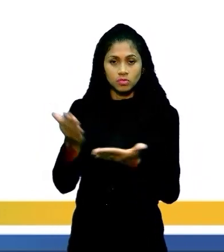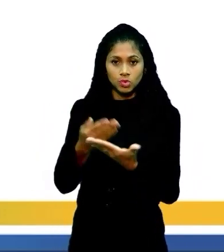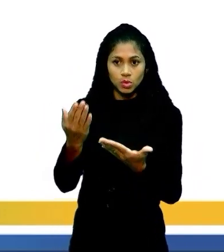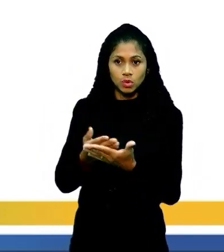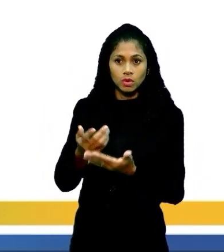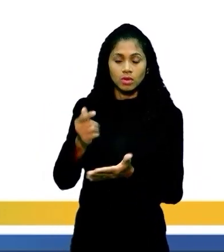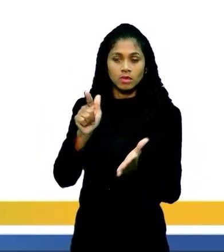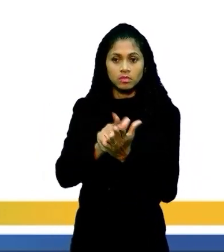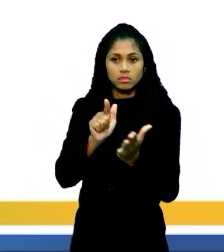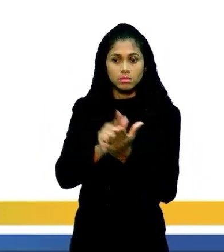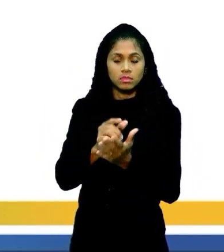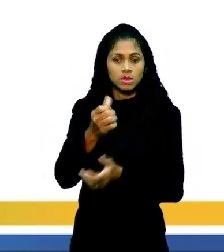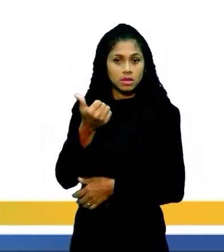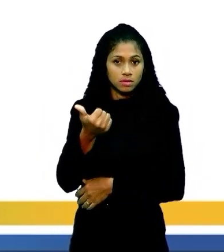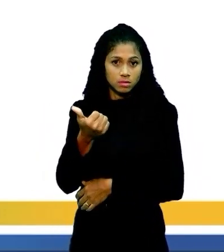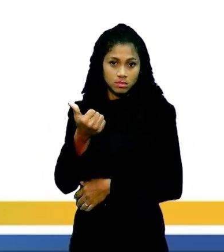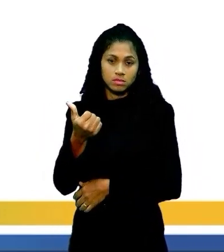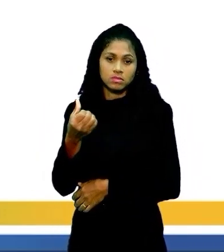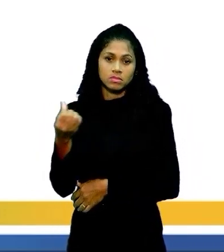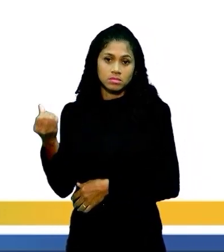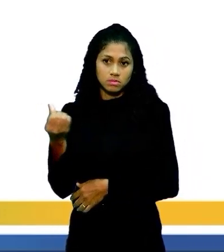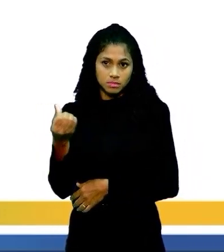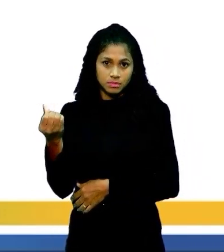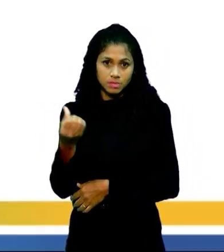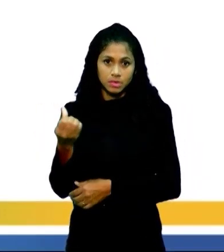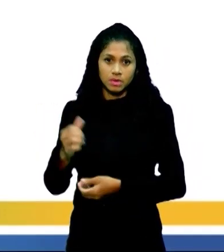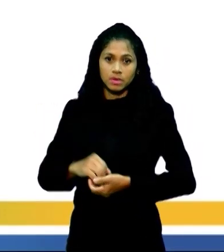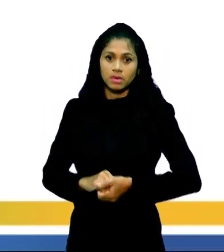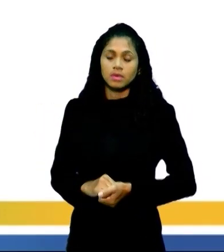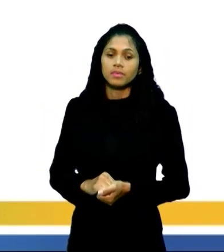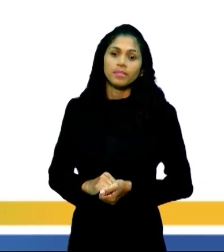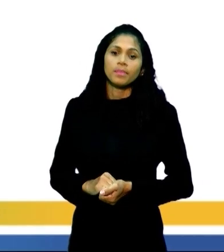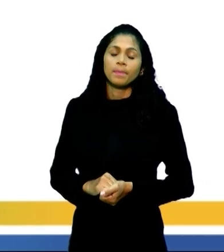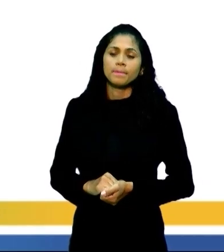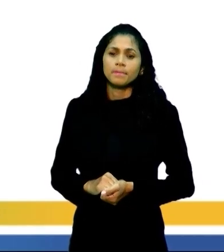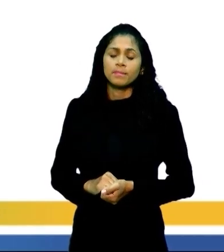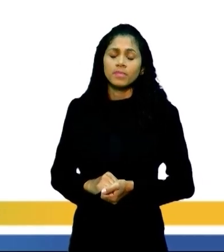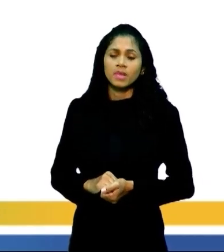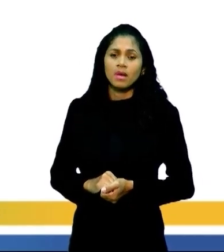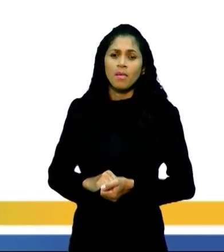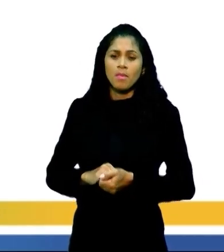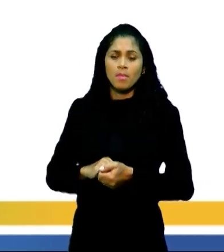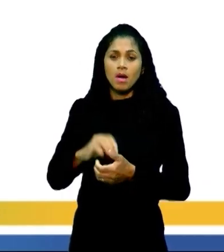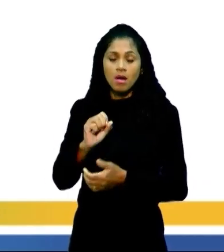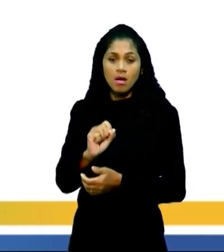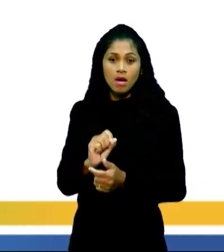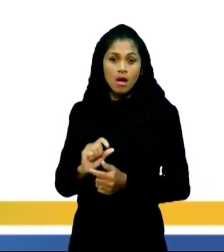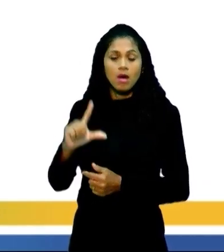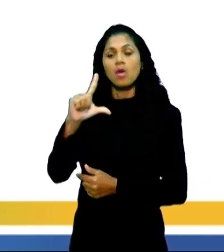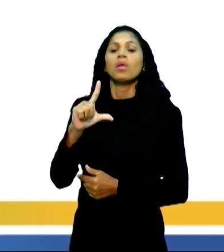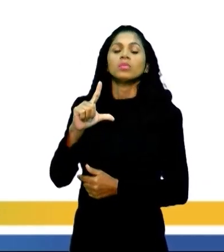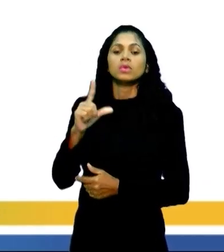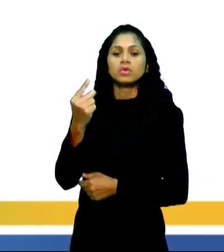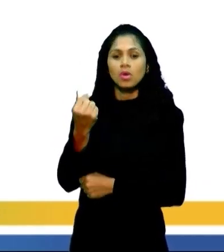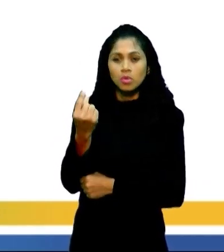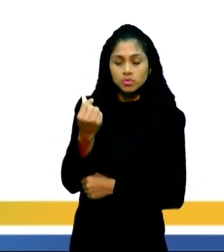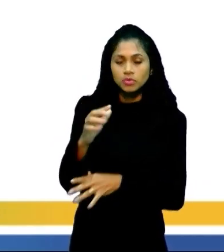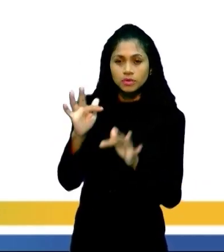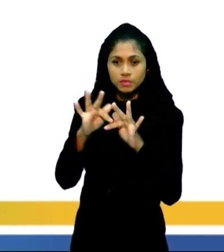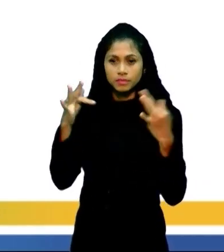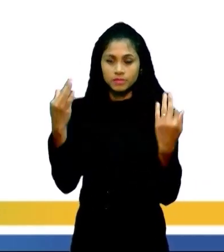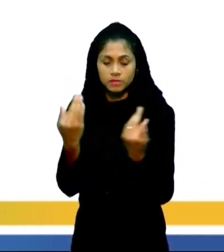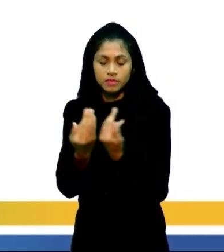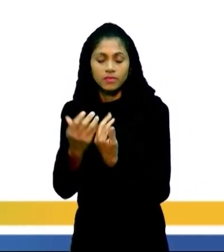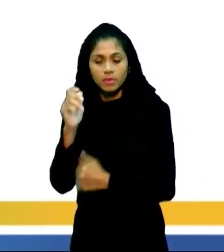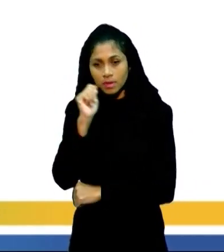Enem, página 166. Diz o seguinte: a fim de reforçar o orçamento familiar, uma dona de